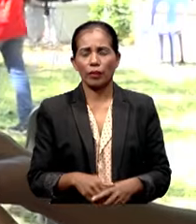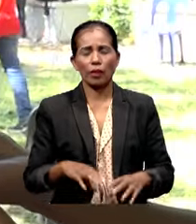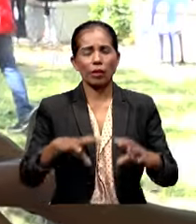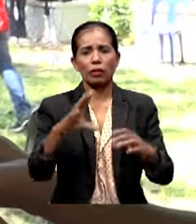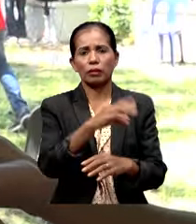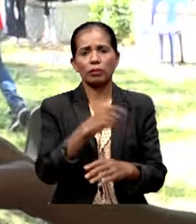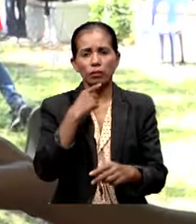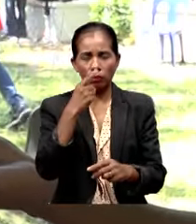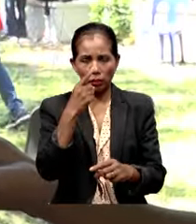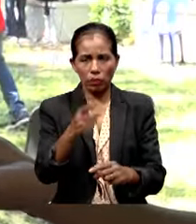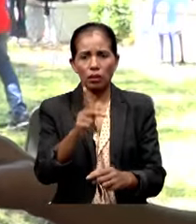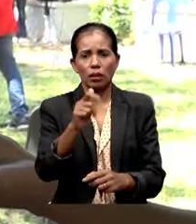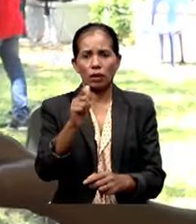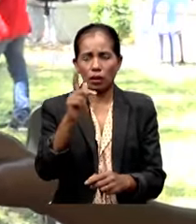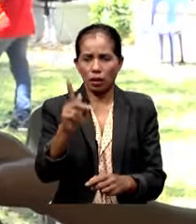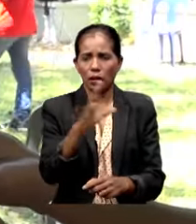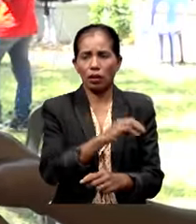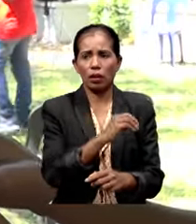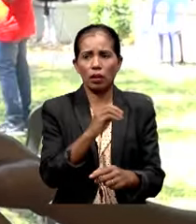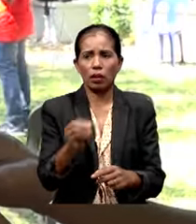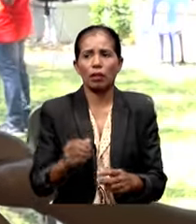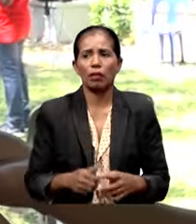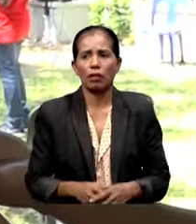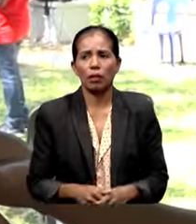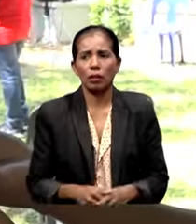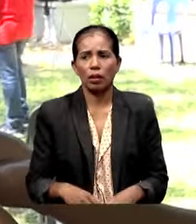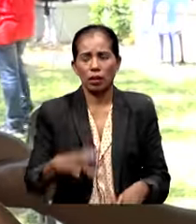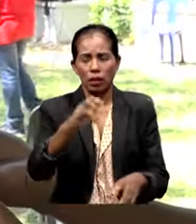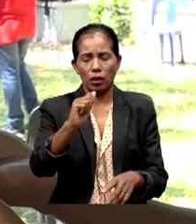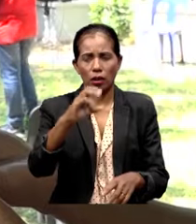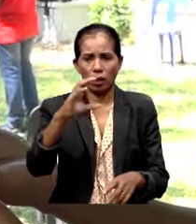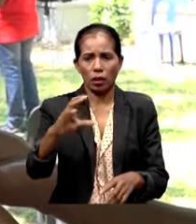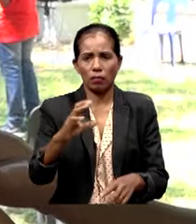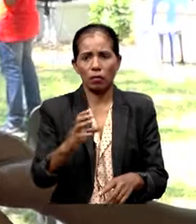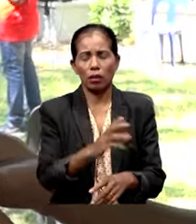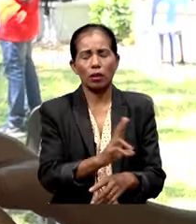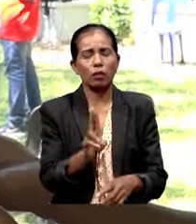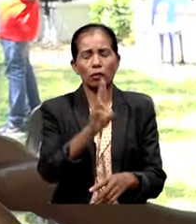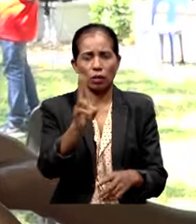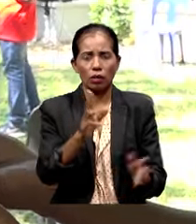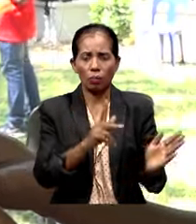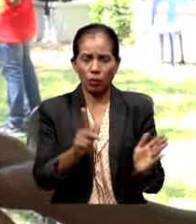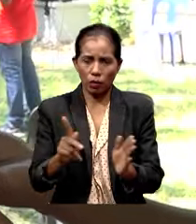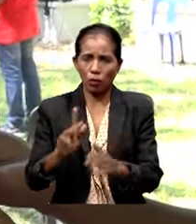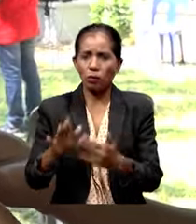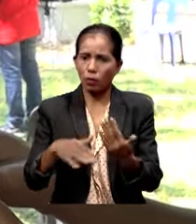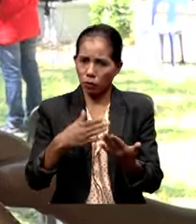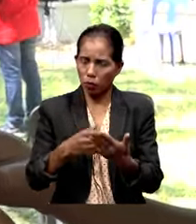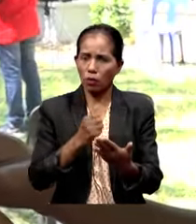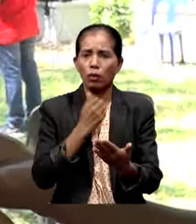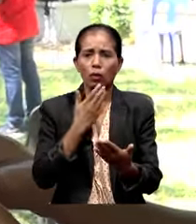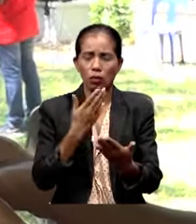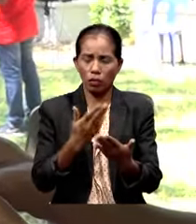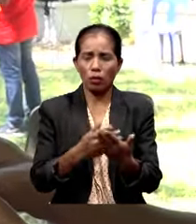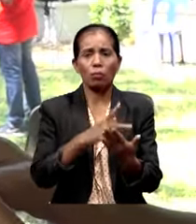influencia te tebes ba capacidade de comisario ante corrupção a dozer ne programa todo o dia. Mesmo sociedade ne